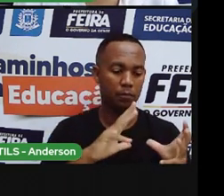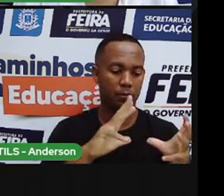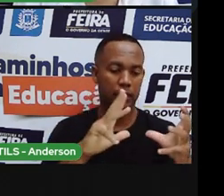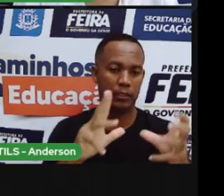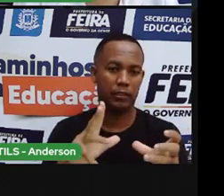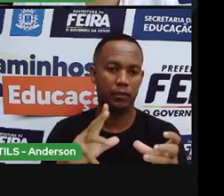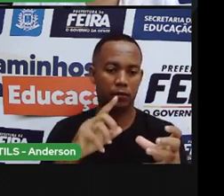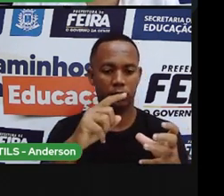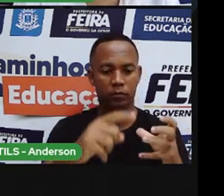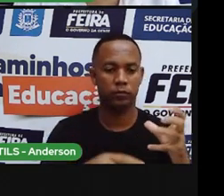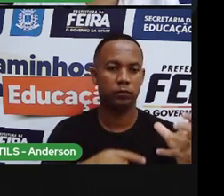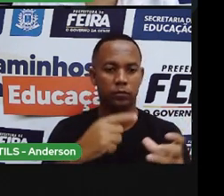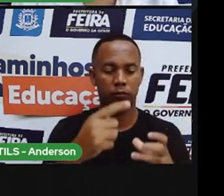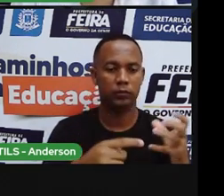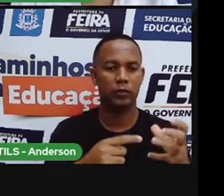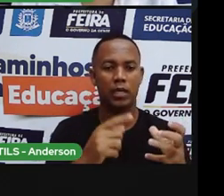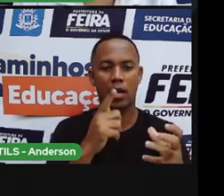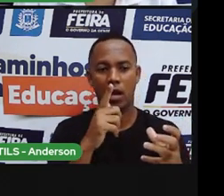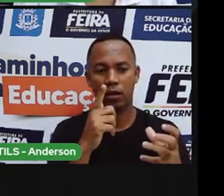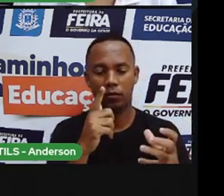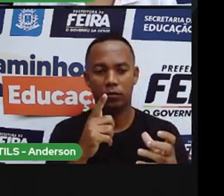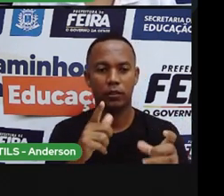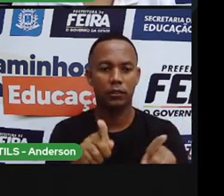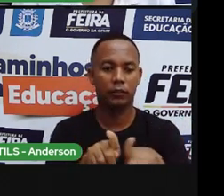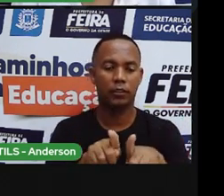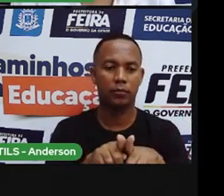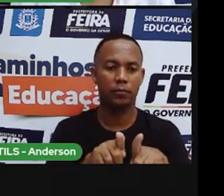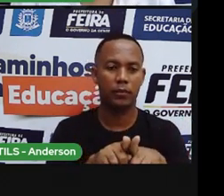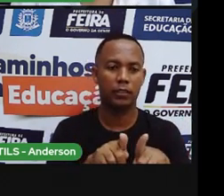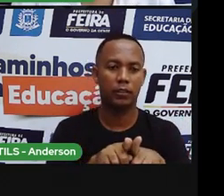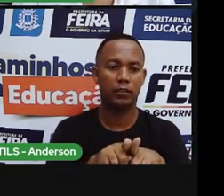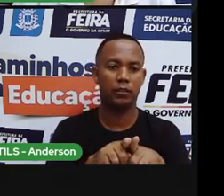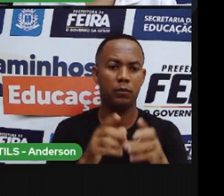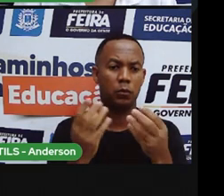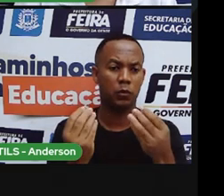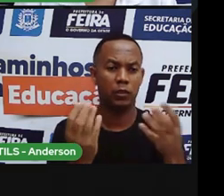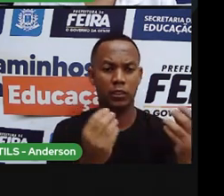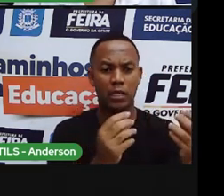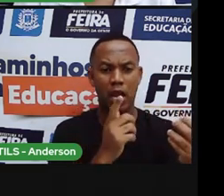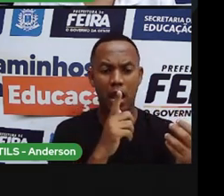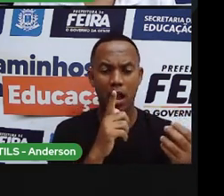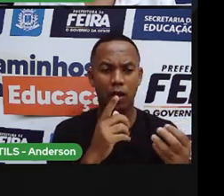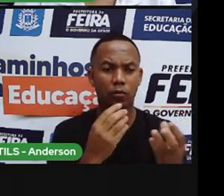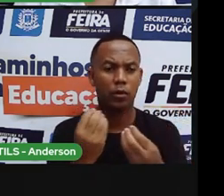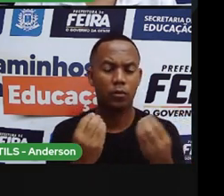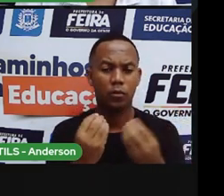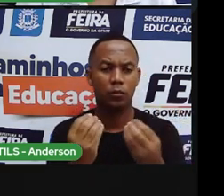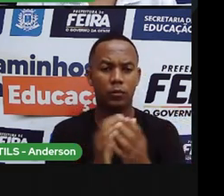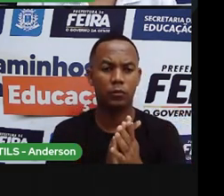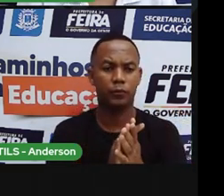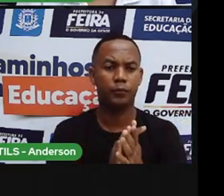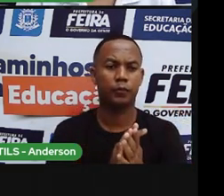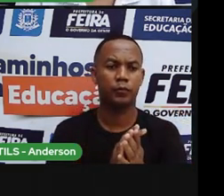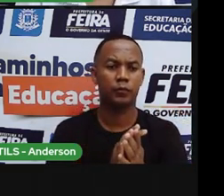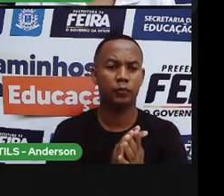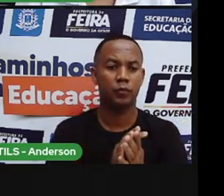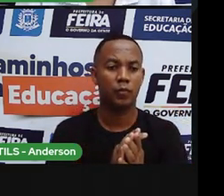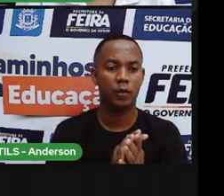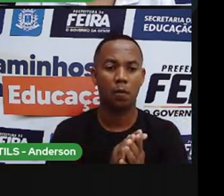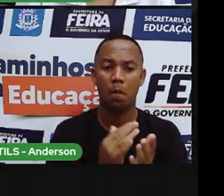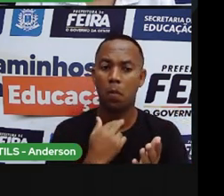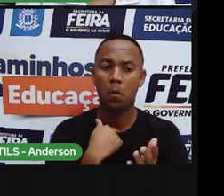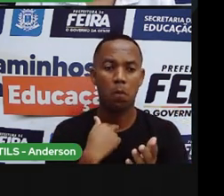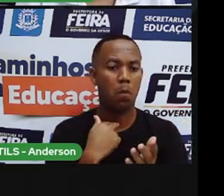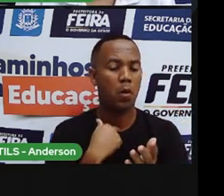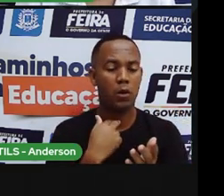cobertos de água. Mas a maior parte desse montão de água é imprópria para consumo, ou seja, nós não